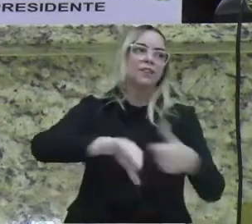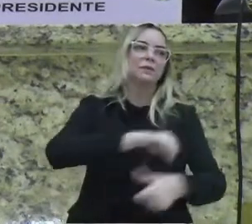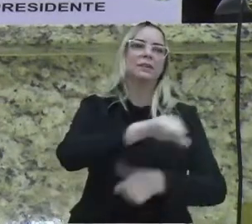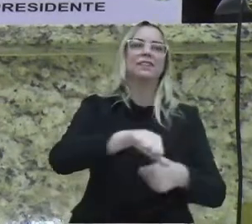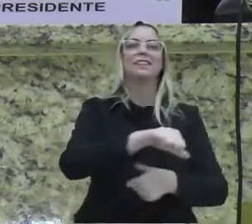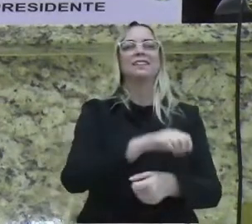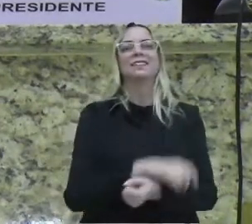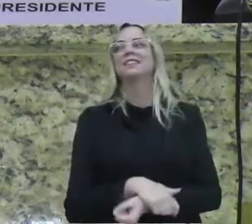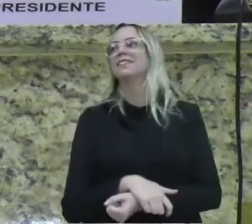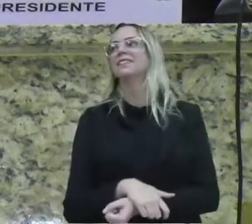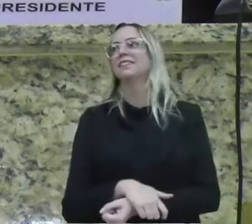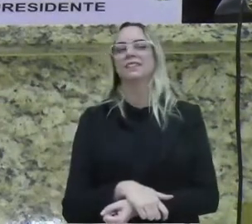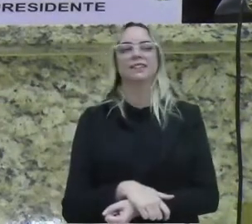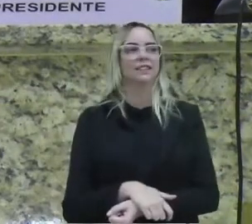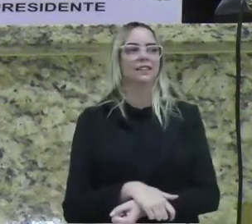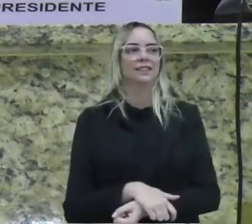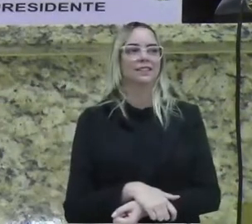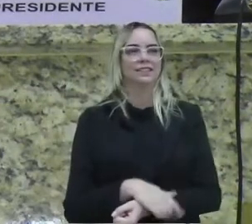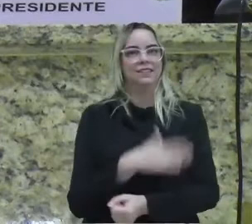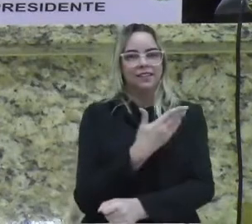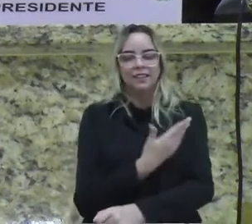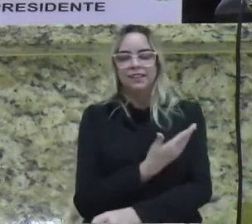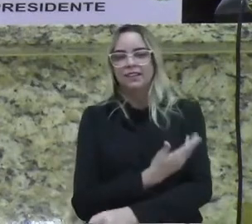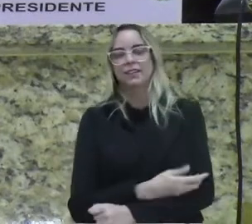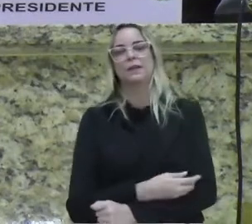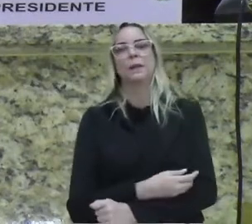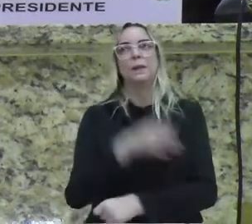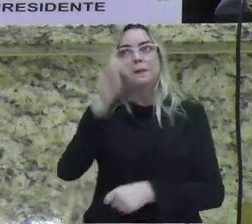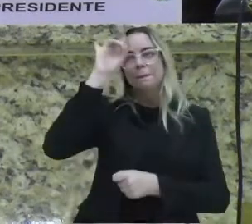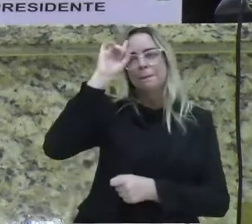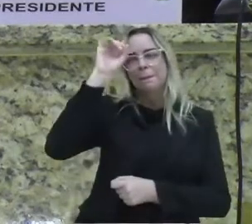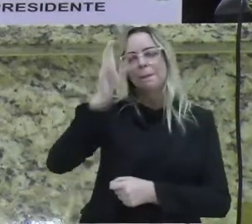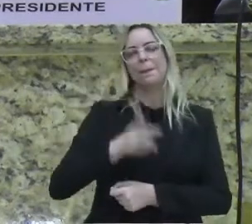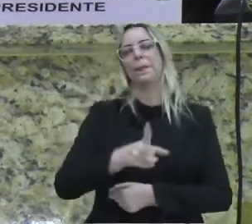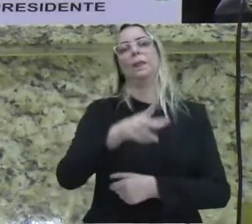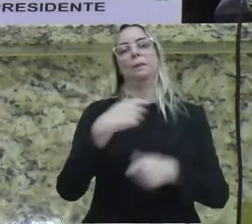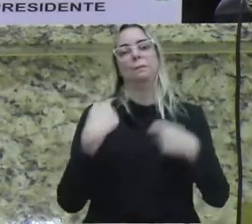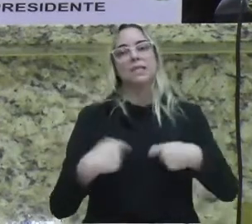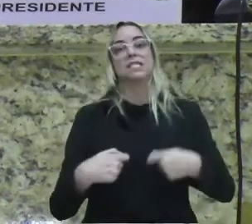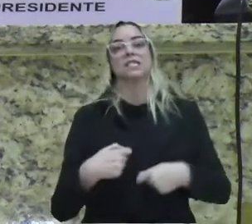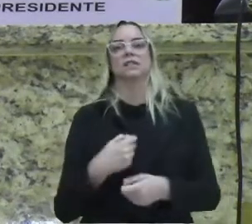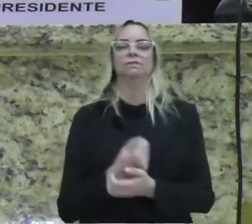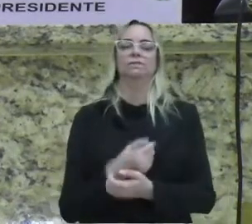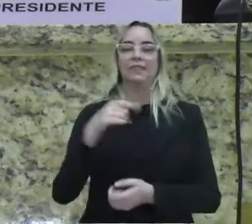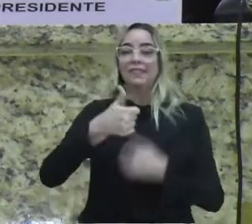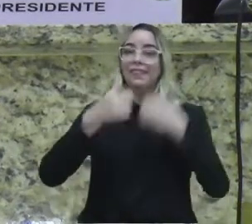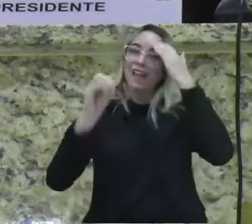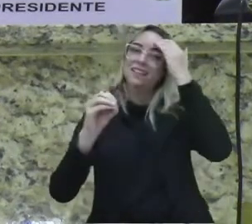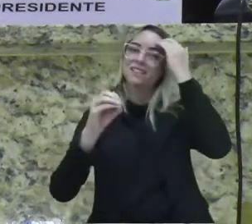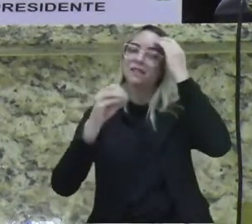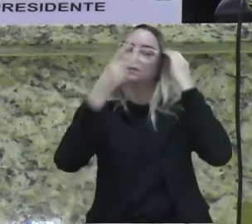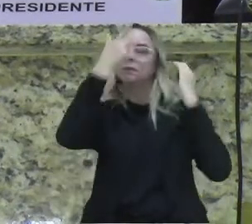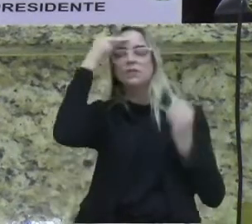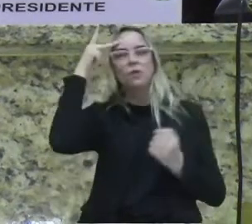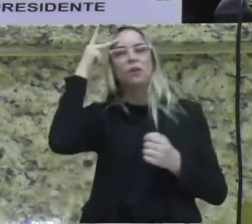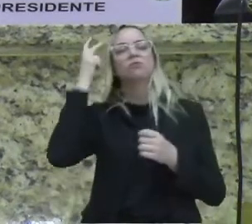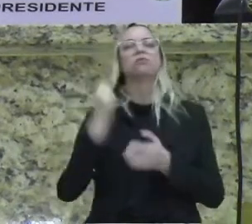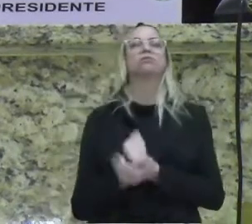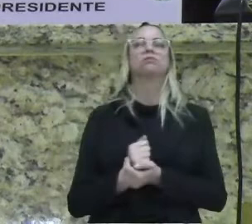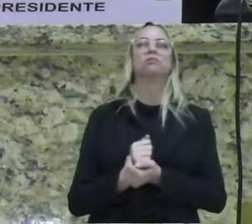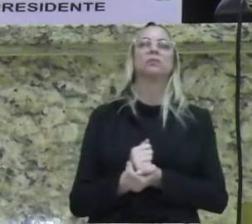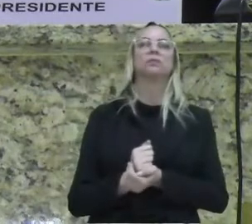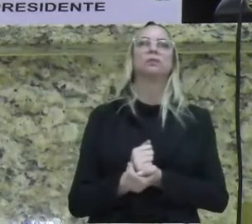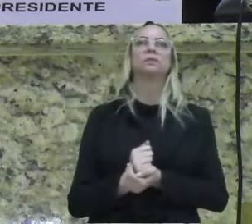a manutenção diária. A gente tem uma equipe de aproximadamente 10 pessoas que são compostas de pedreiros,